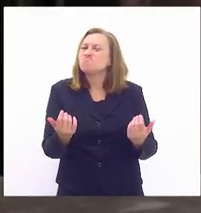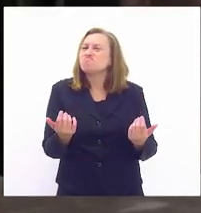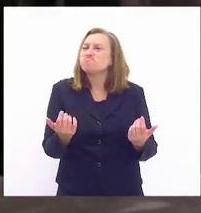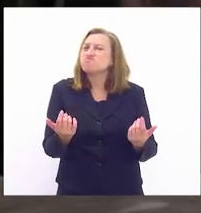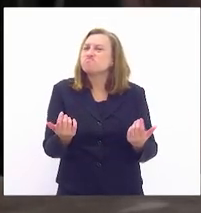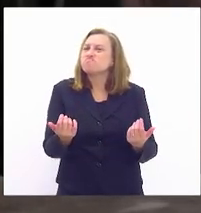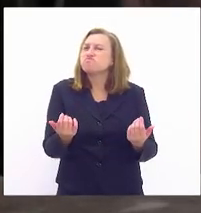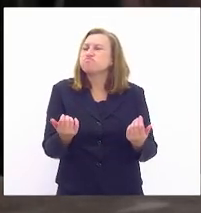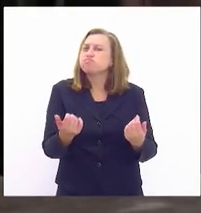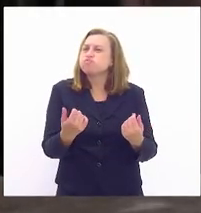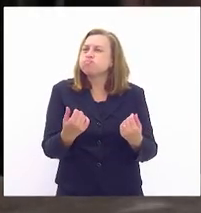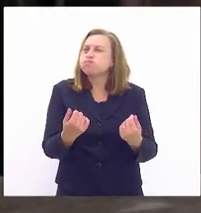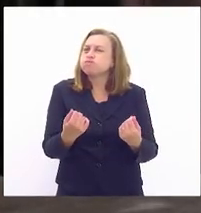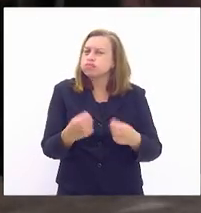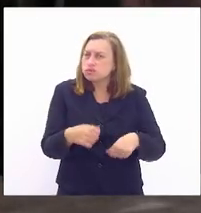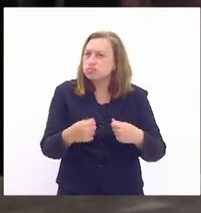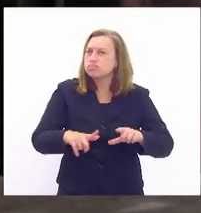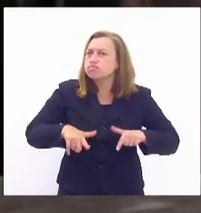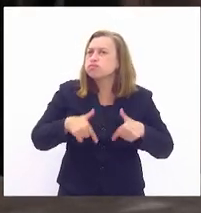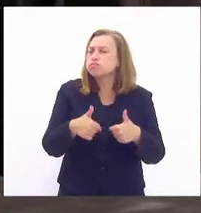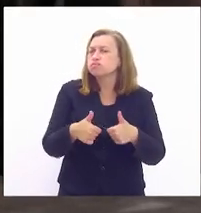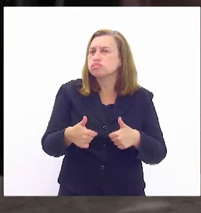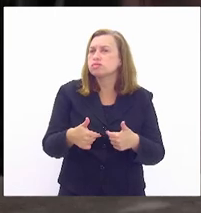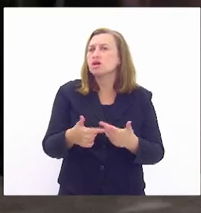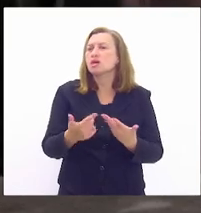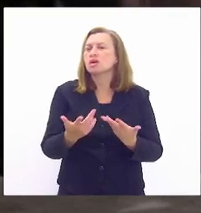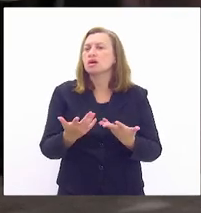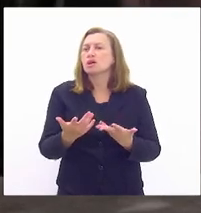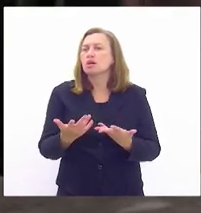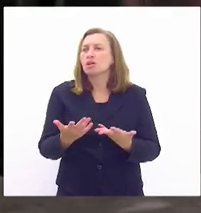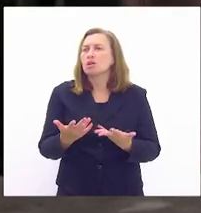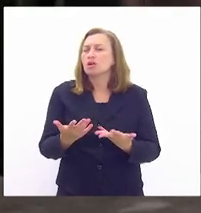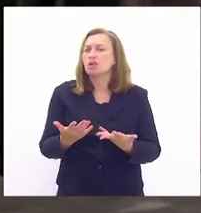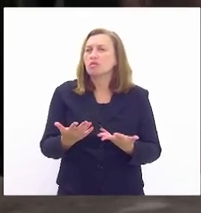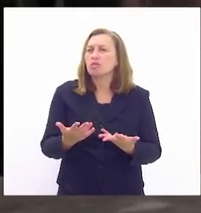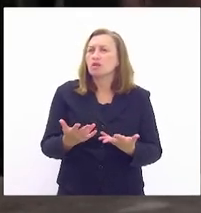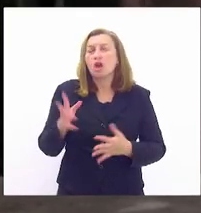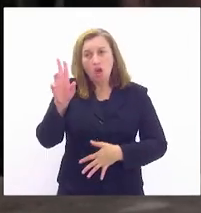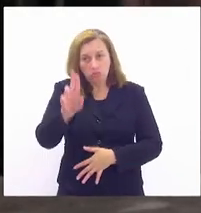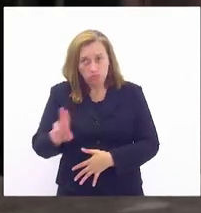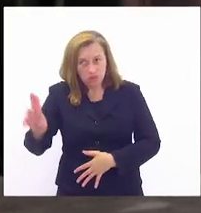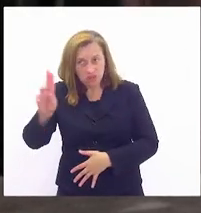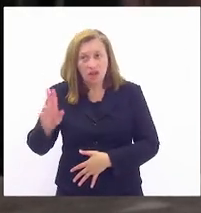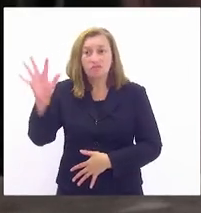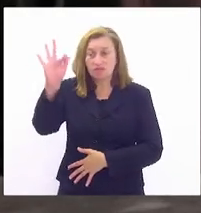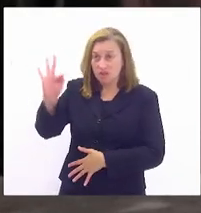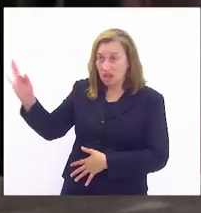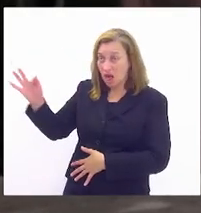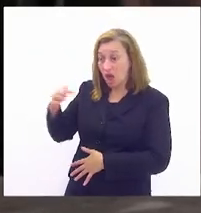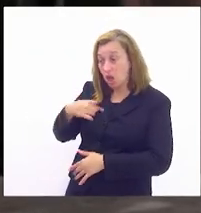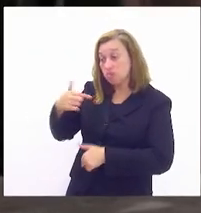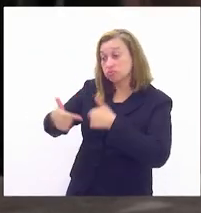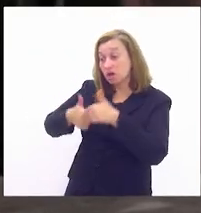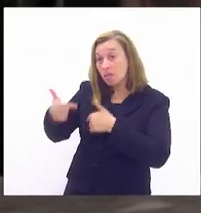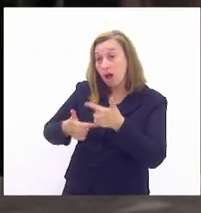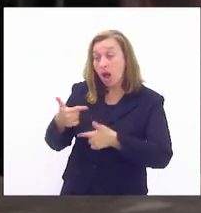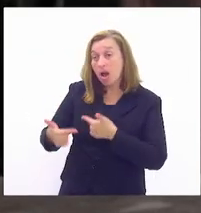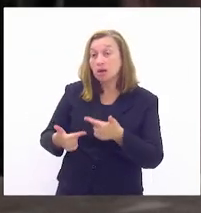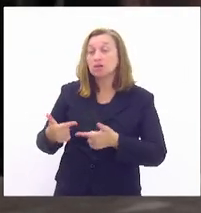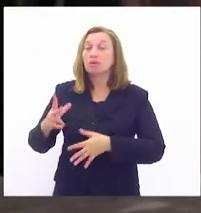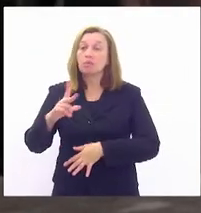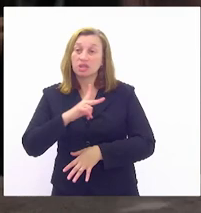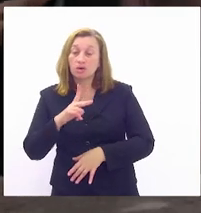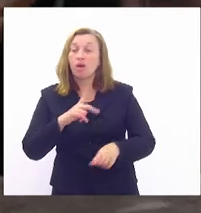ser coberto. Eu, como milito numa universidade federal, trabalho também numa universidade